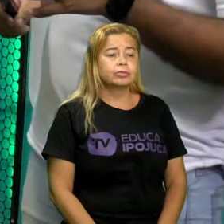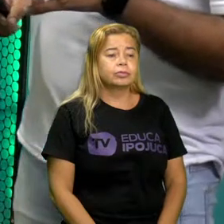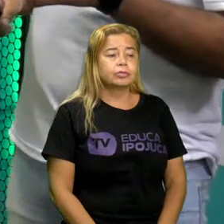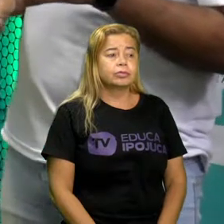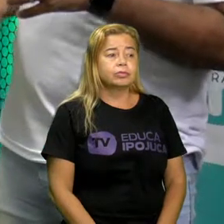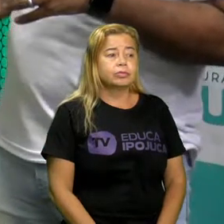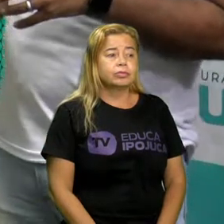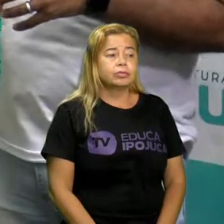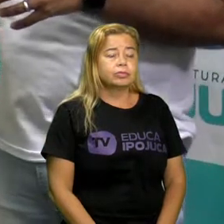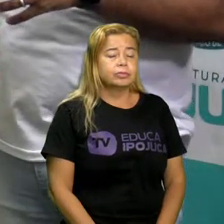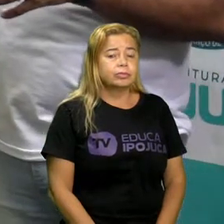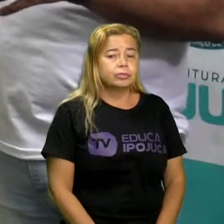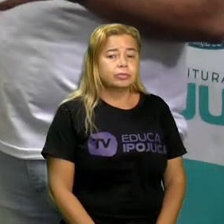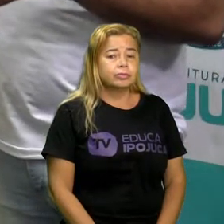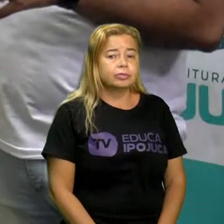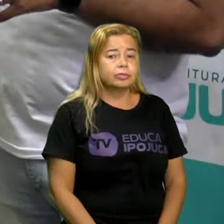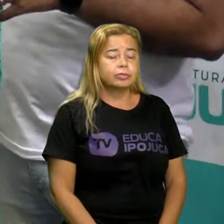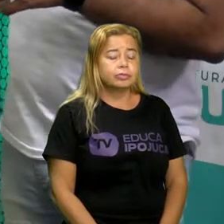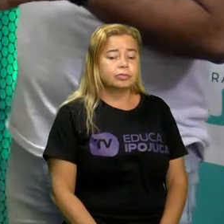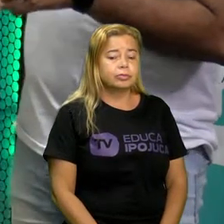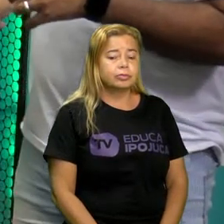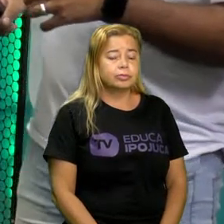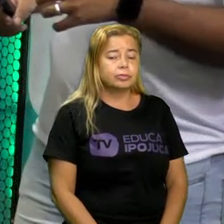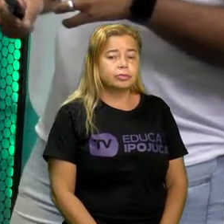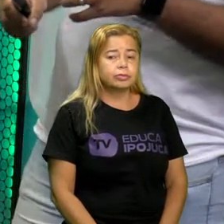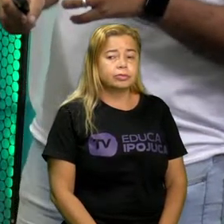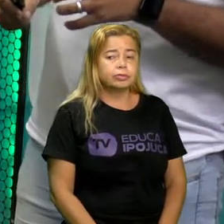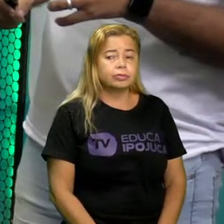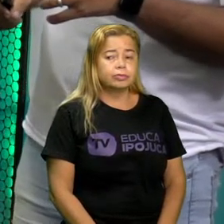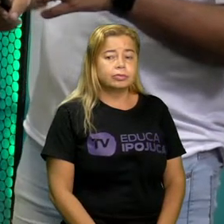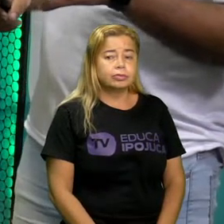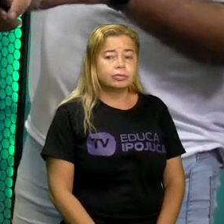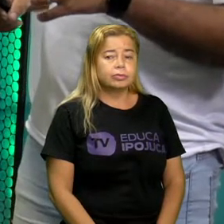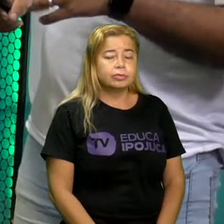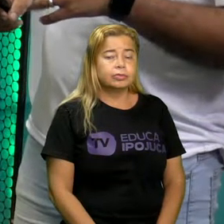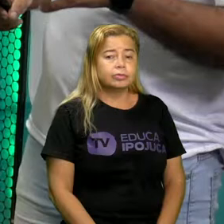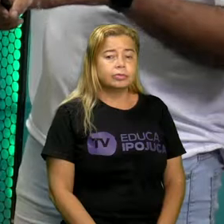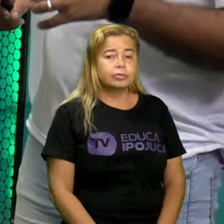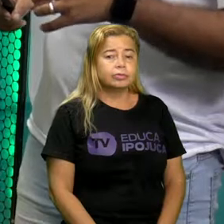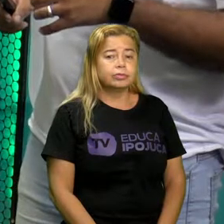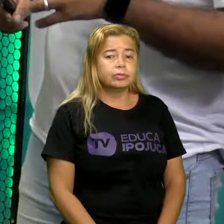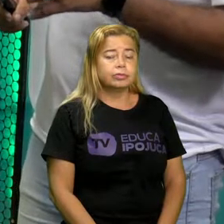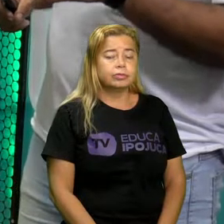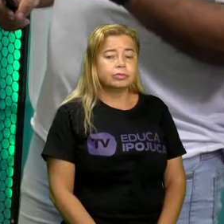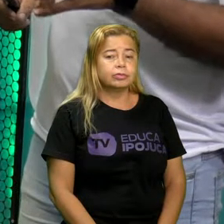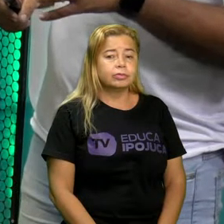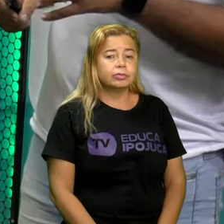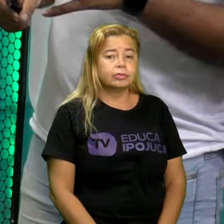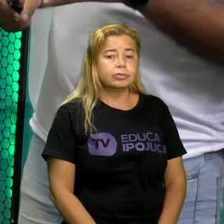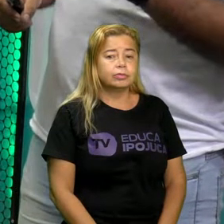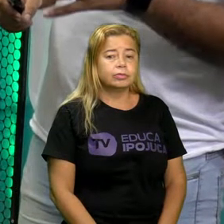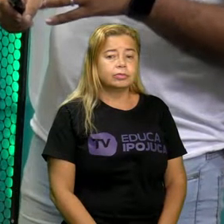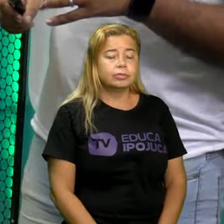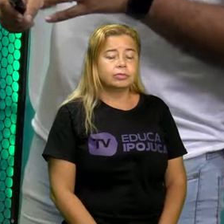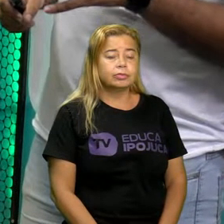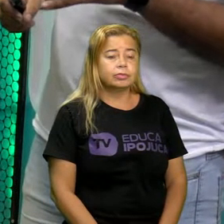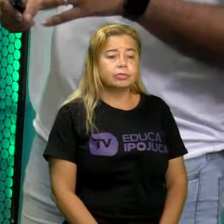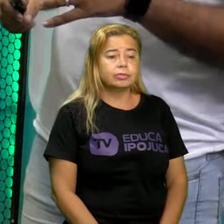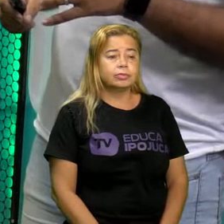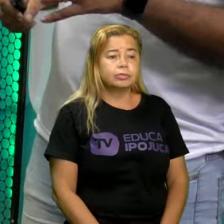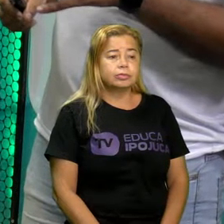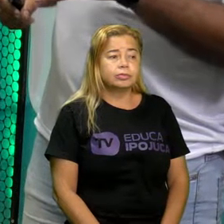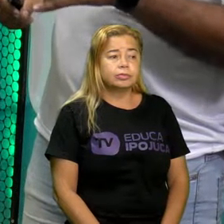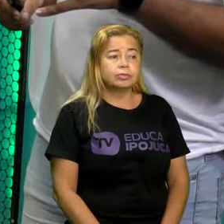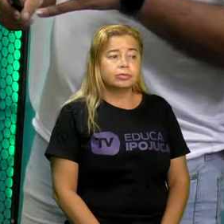G, H, I, J, K, L, M, N, O,